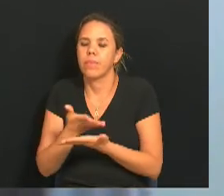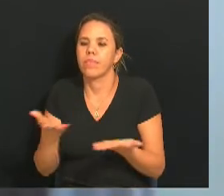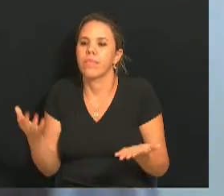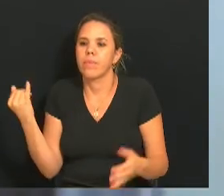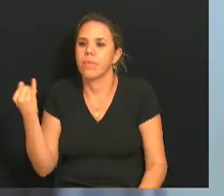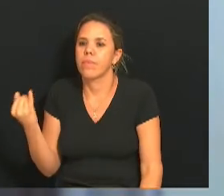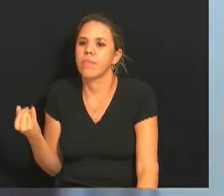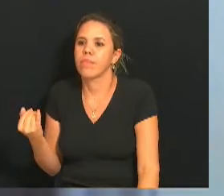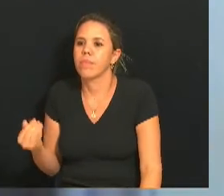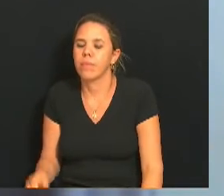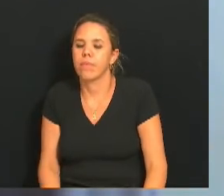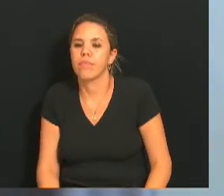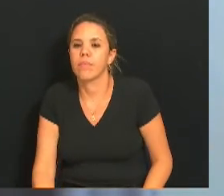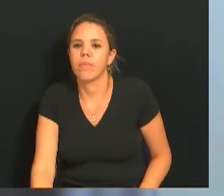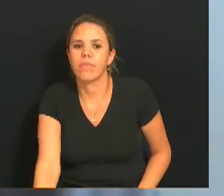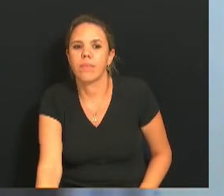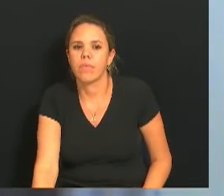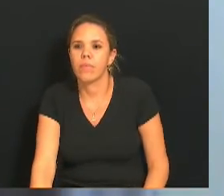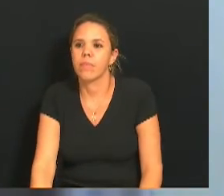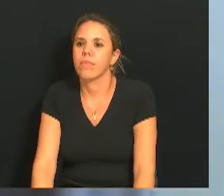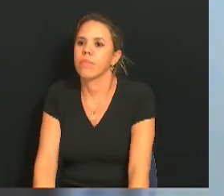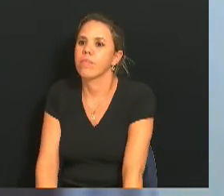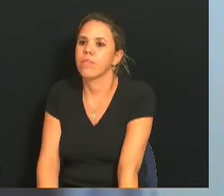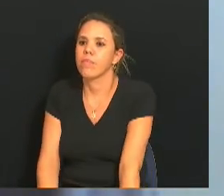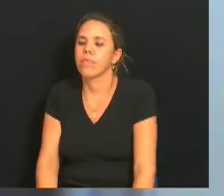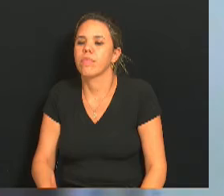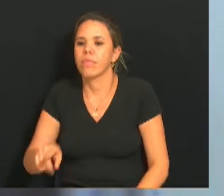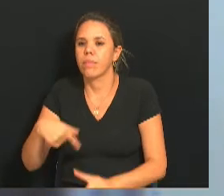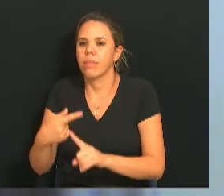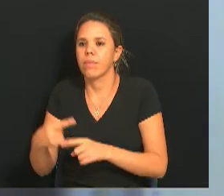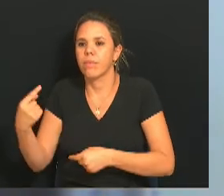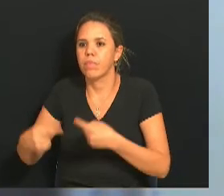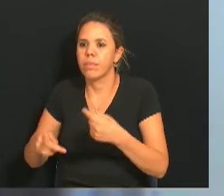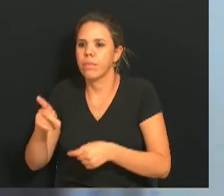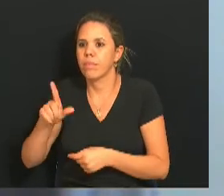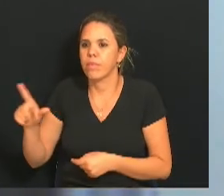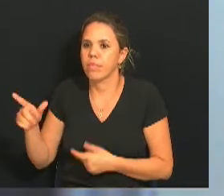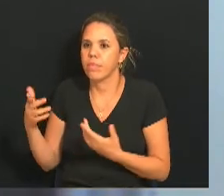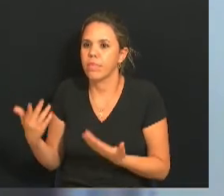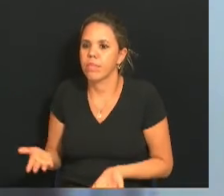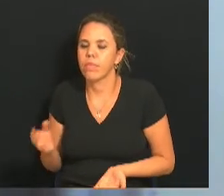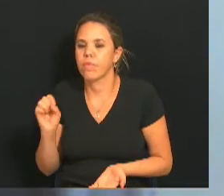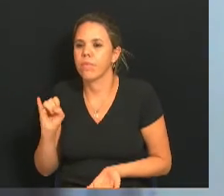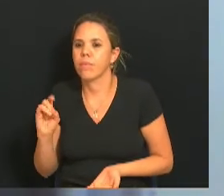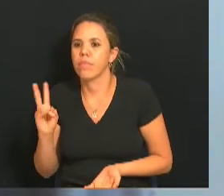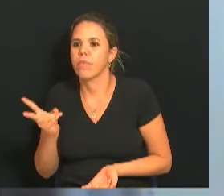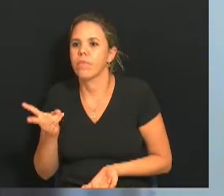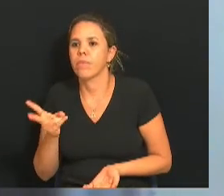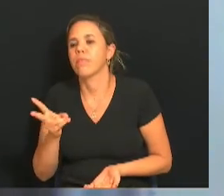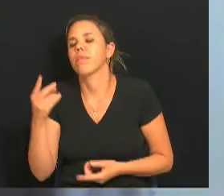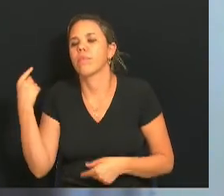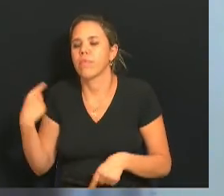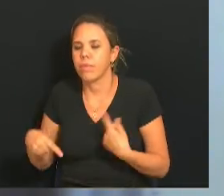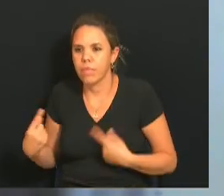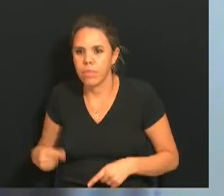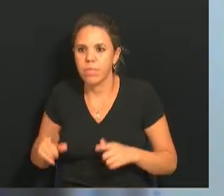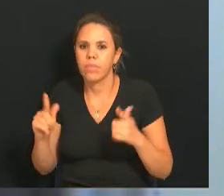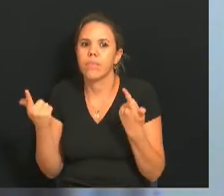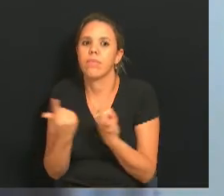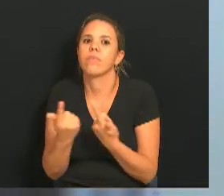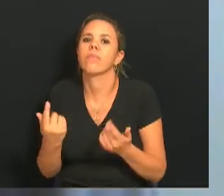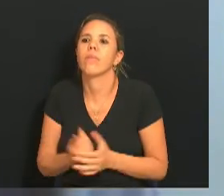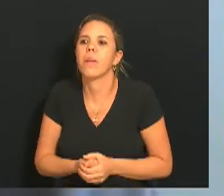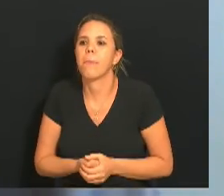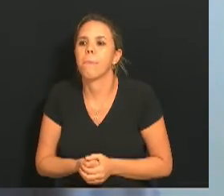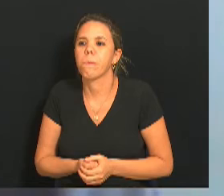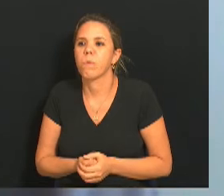importante que, para além da discussão desse PL, que se continue com a discussão da gestão para